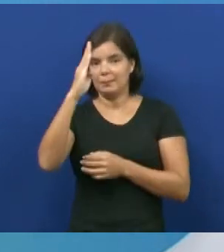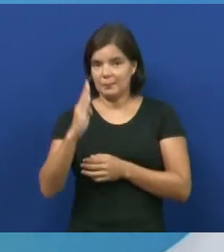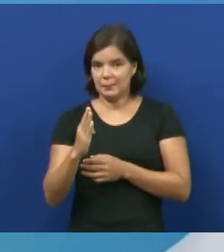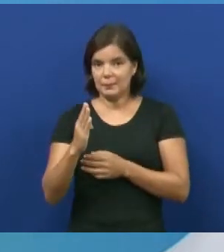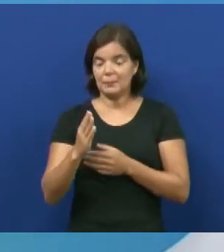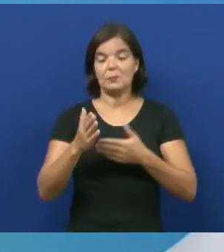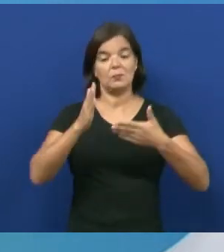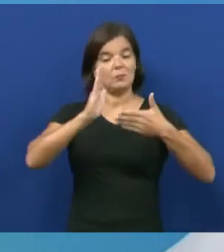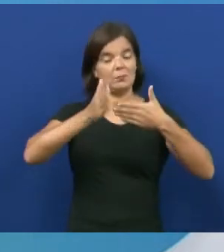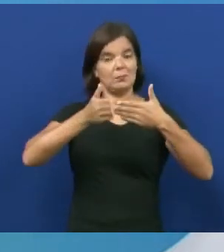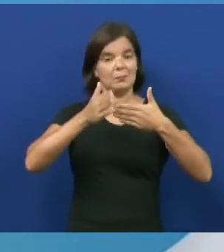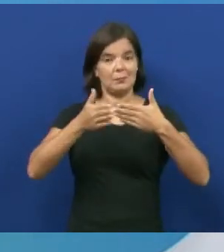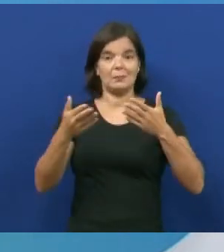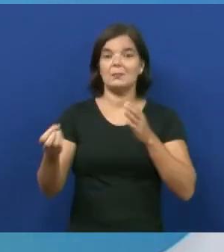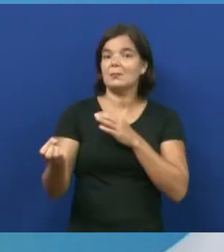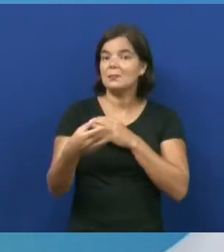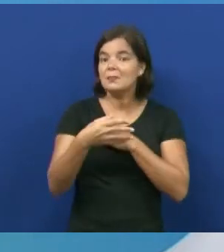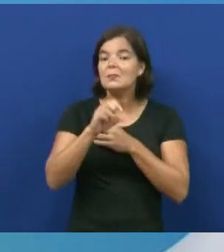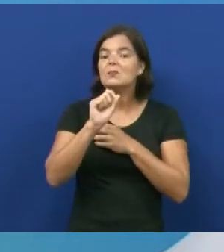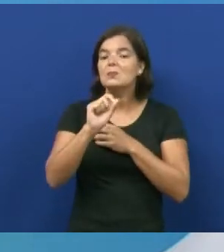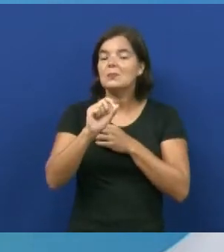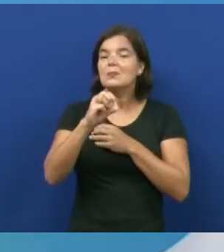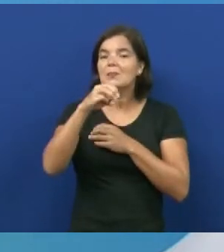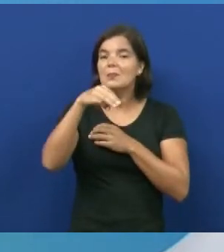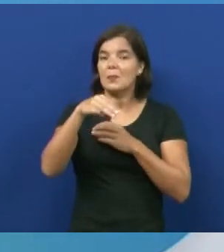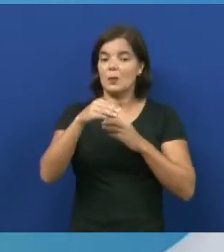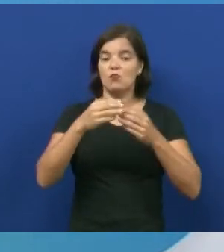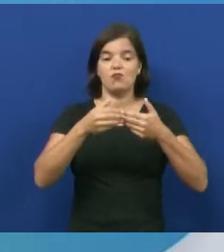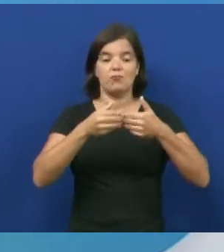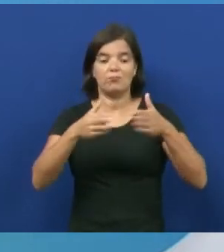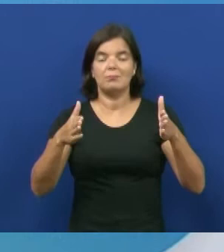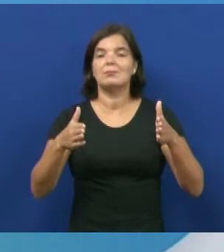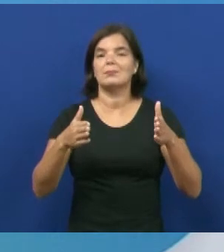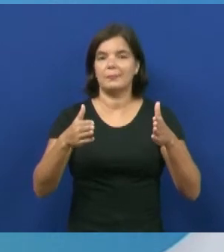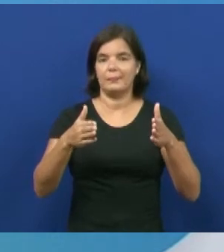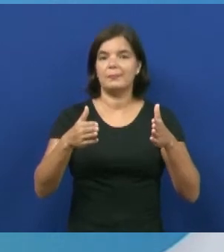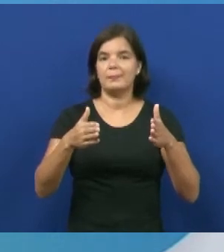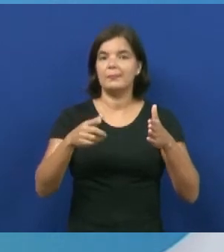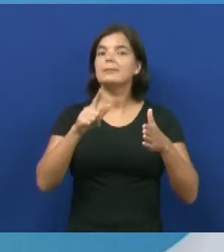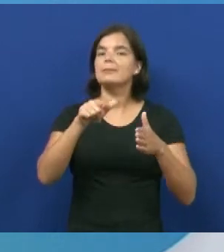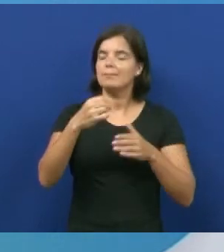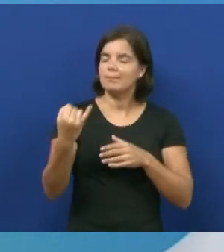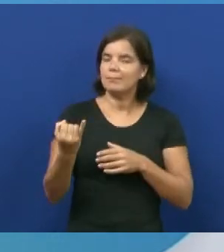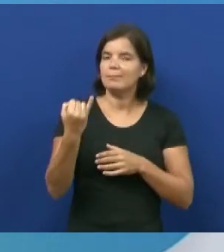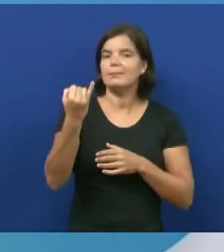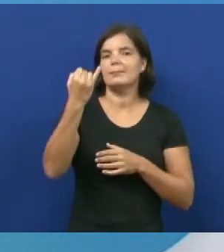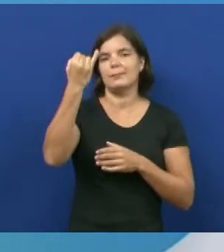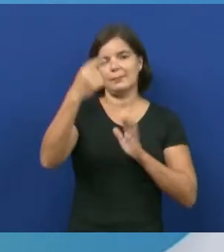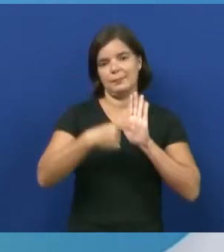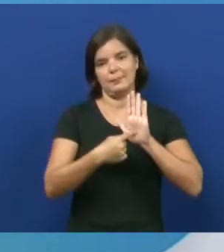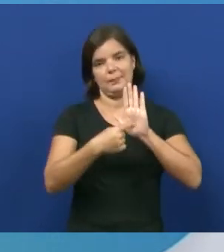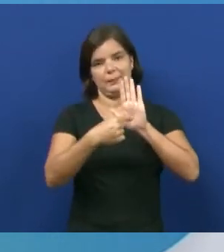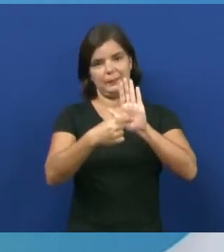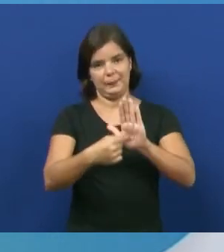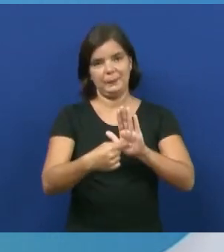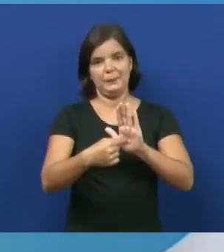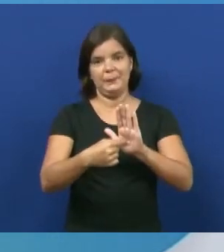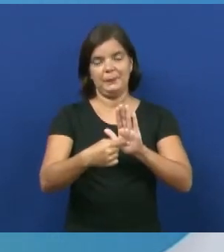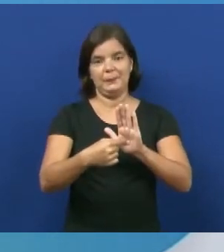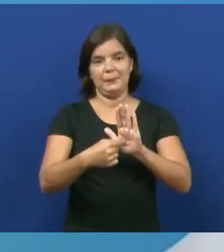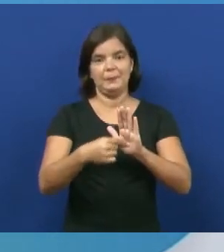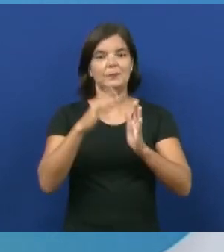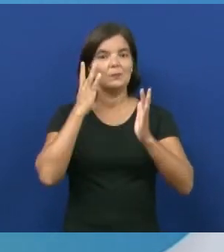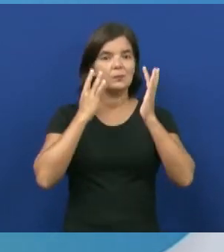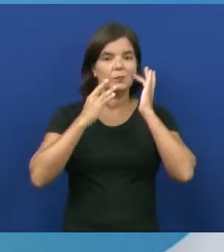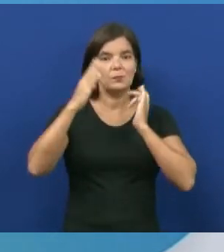da modernidade, na arte nós estamos falando de rupturas e isso foi um marco representativo muito grande